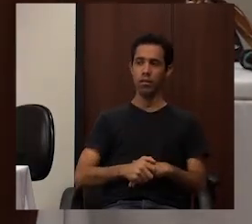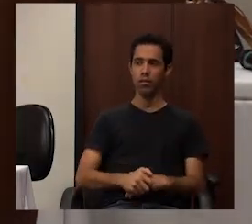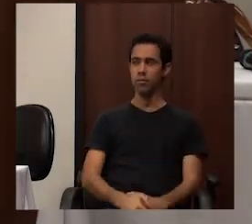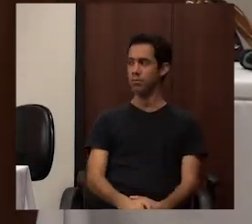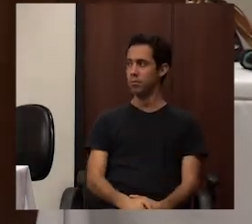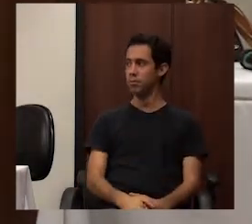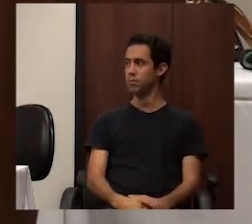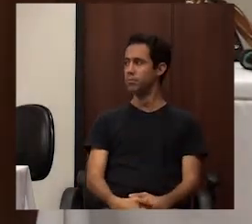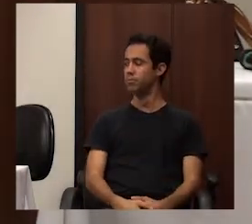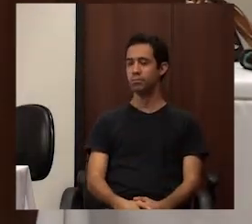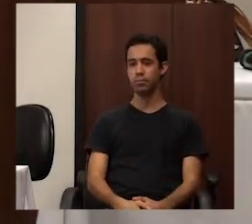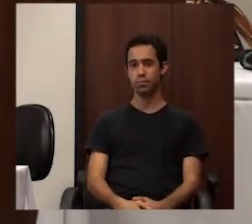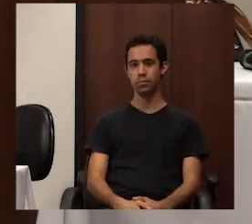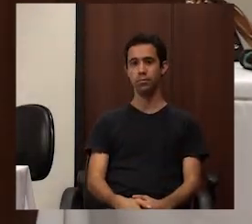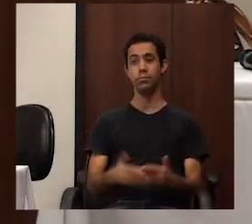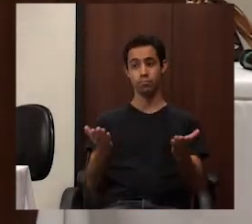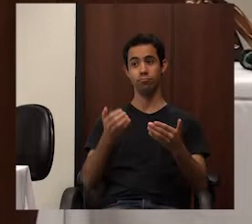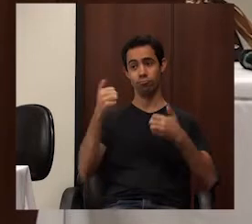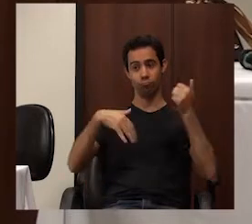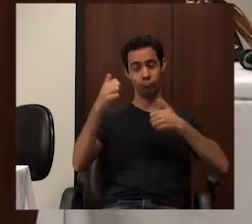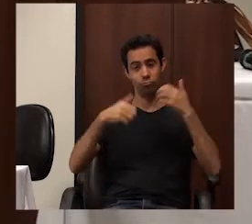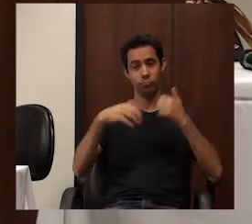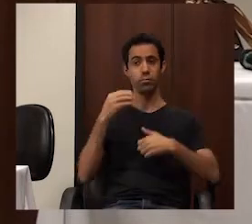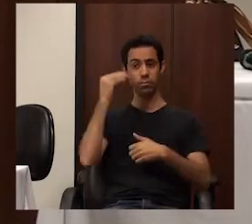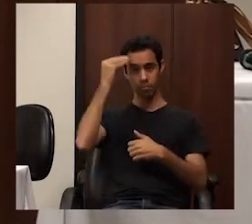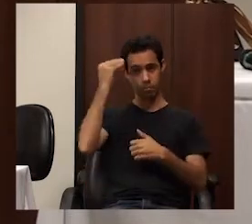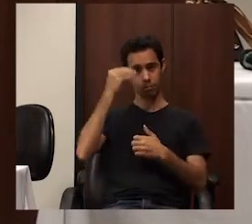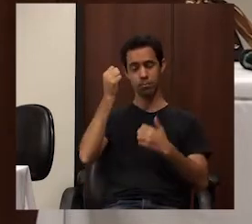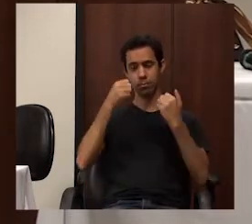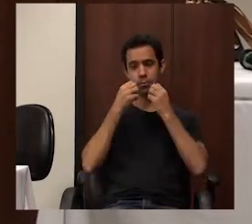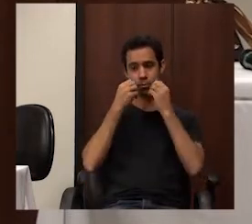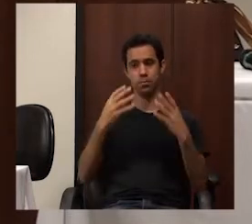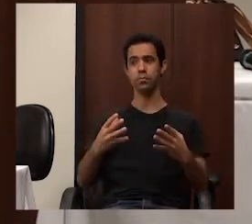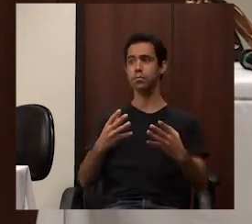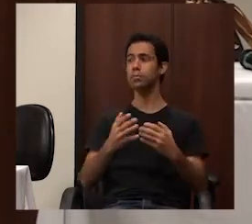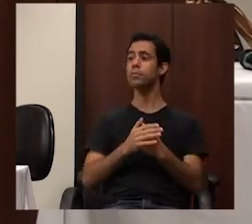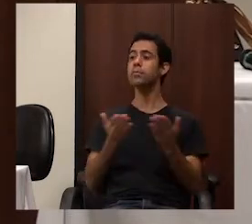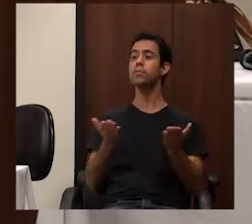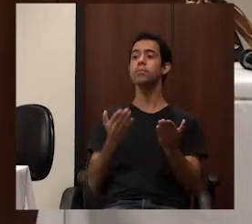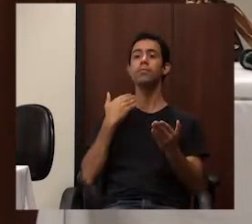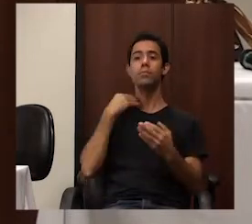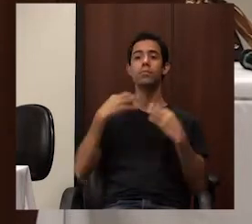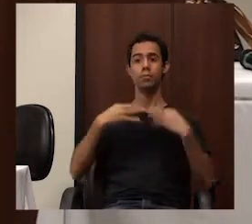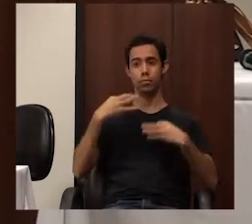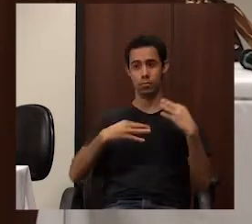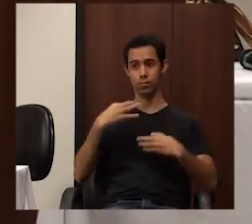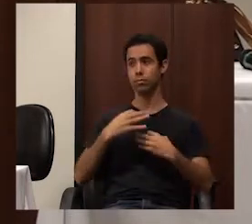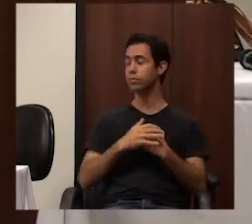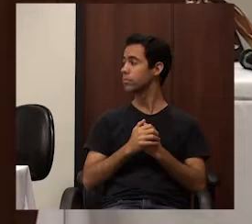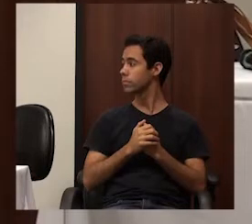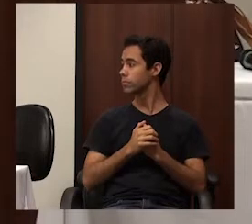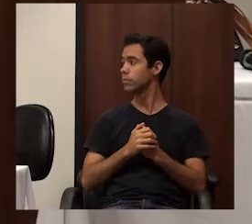Bom, era isso que eu queria colocar aqui da minha experiência com a judicialização. Tem mais